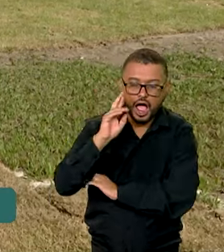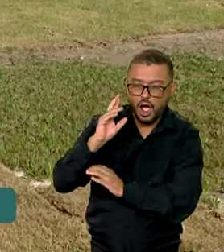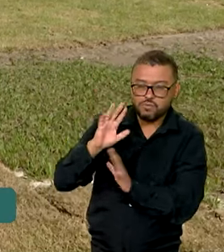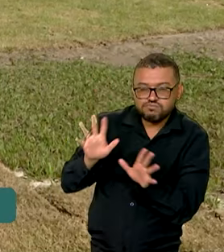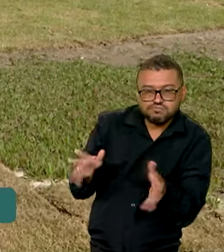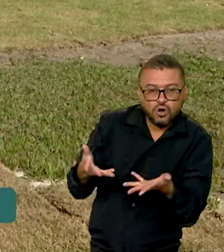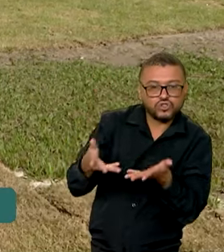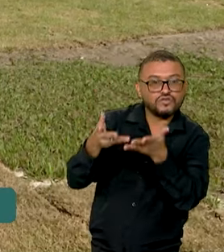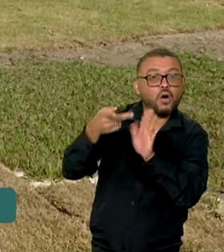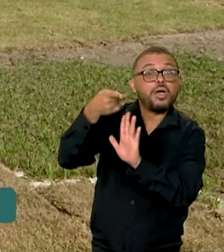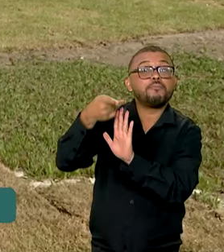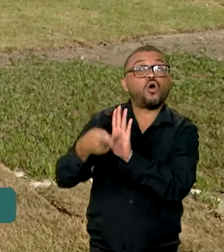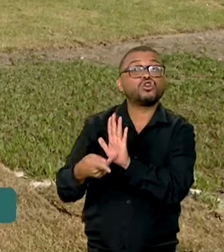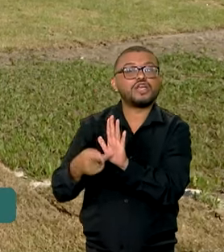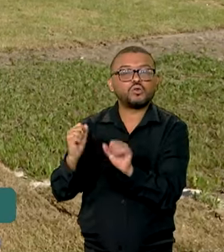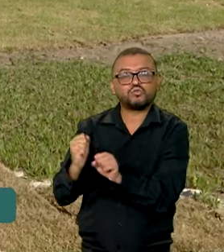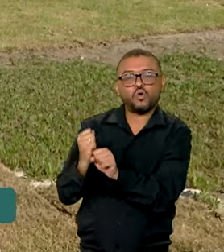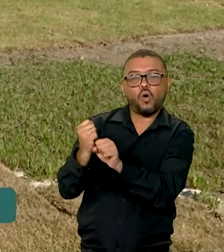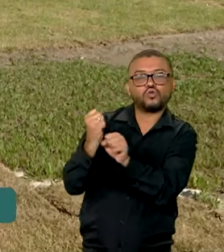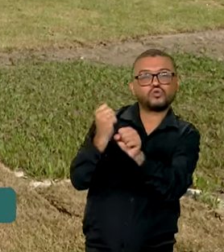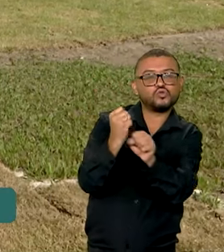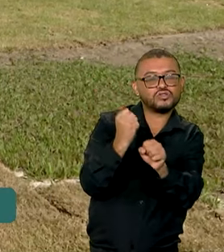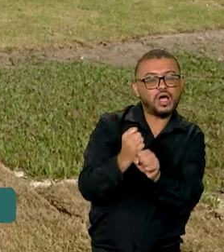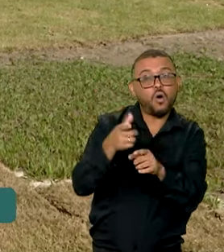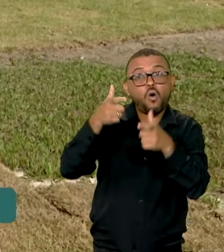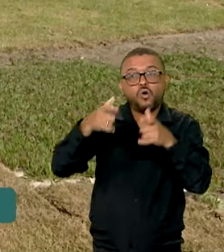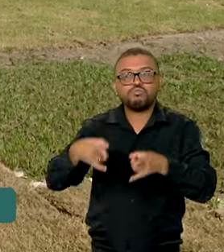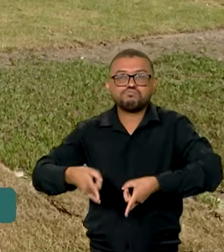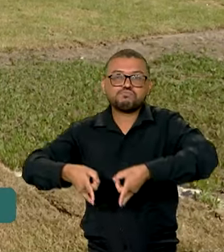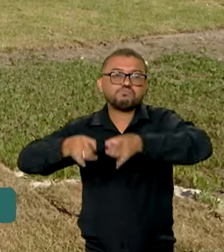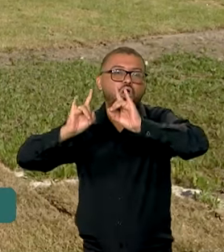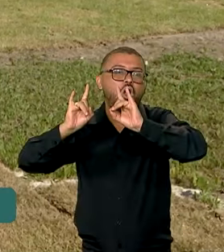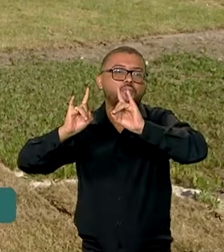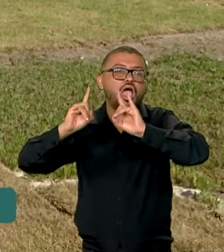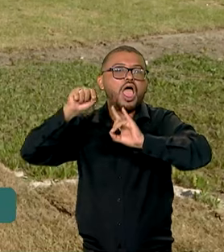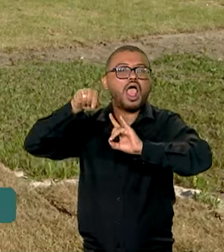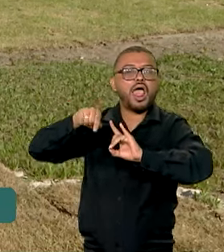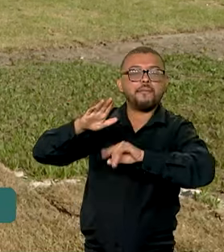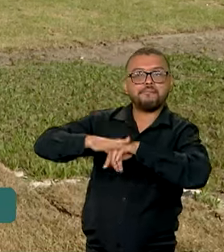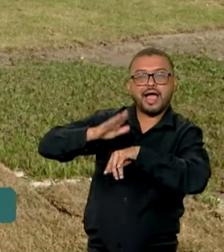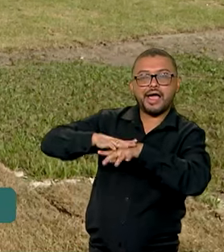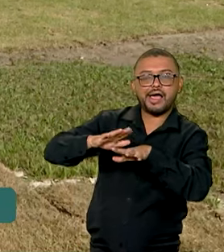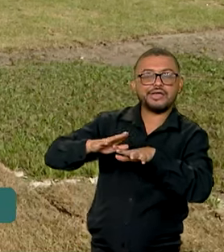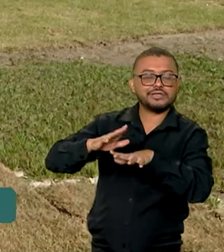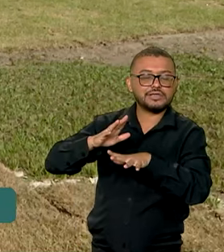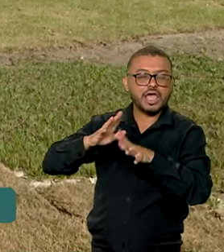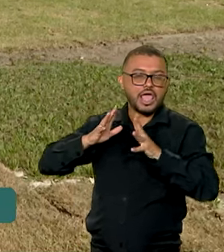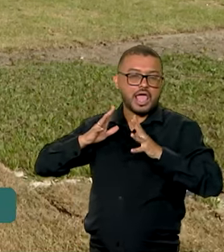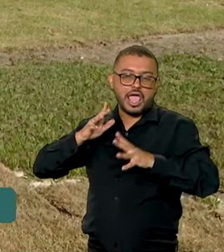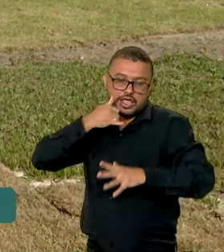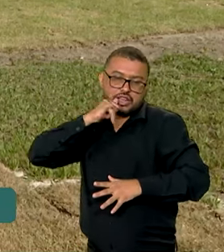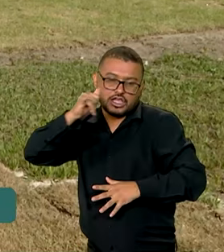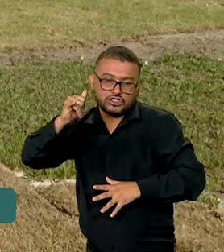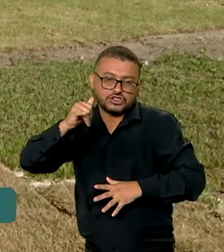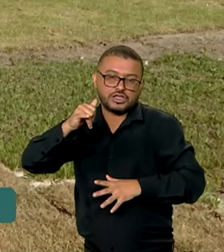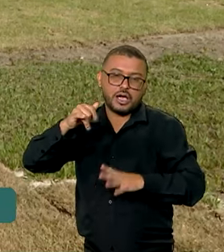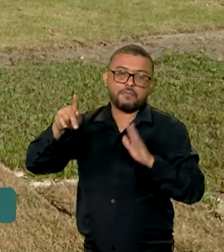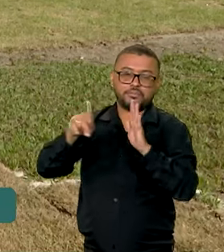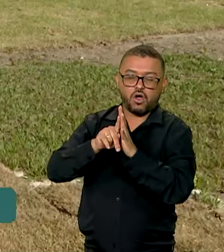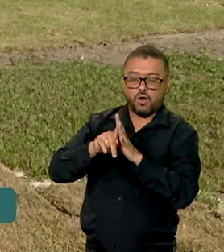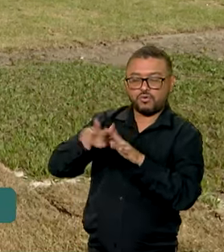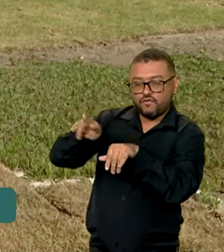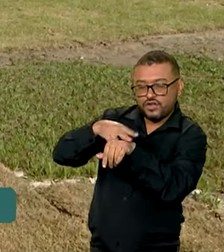estimular projetos de reformas em edificações que estimulem o consumo de energia elétrica